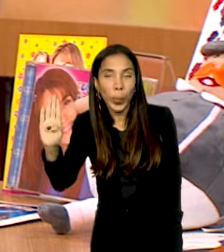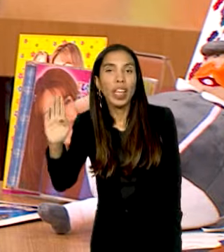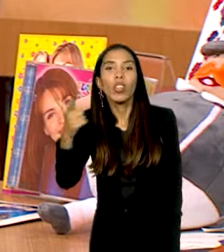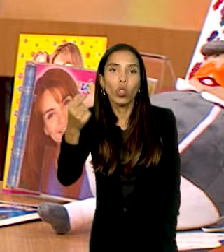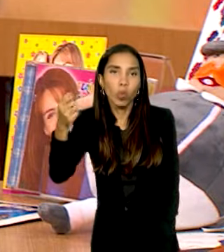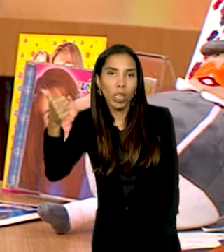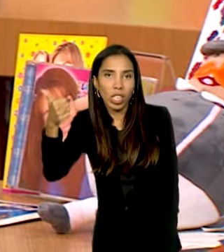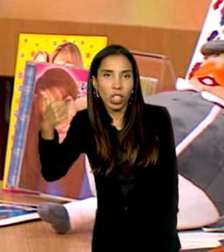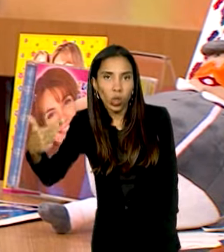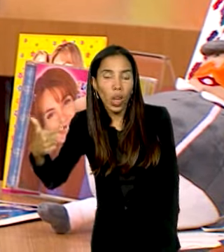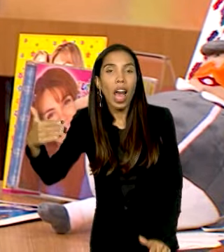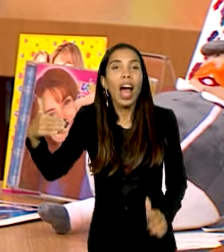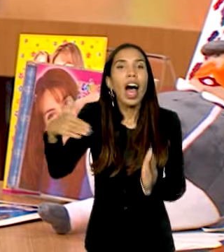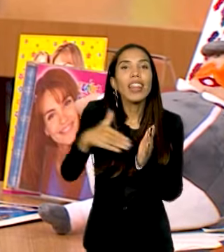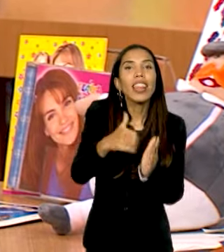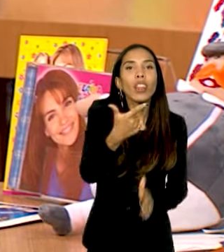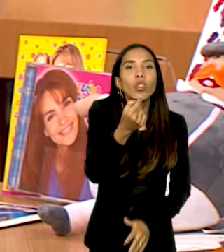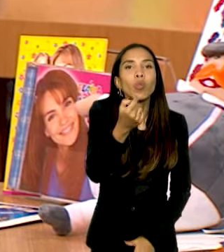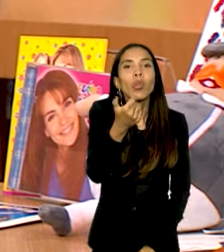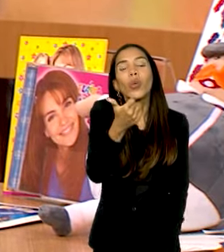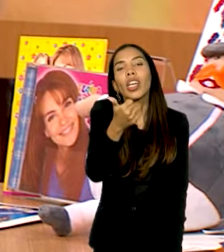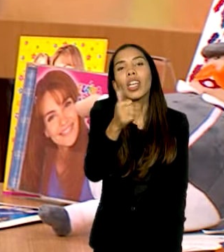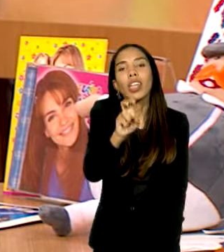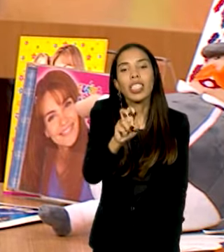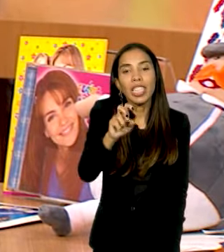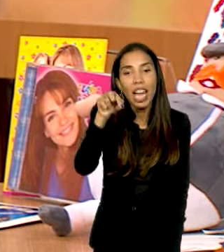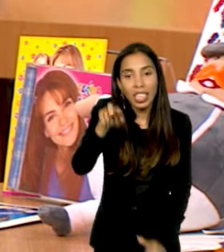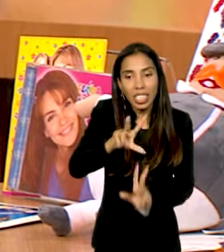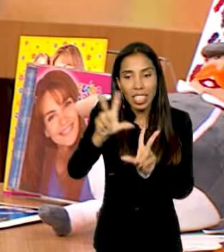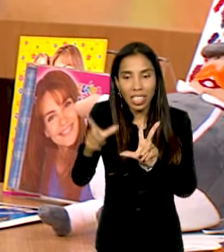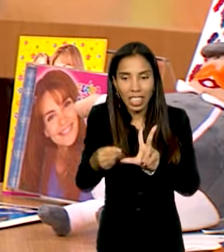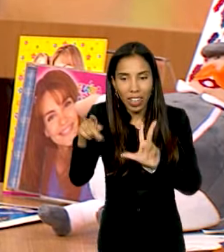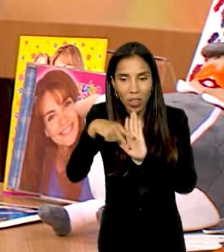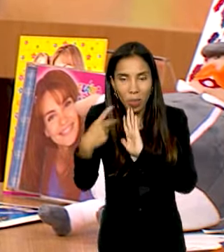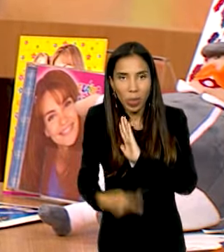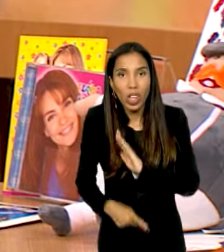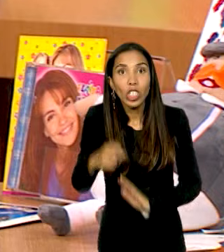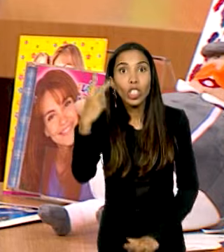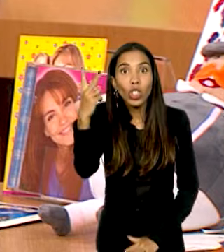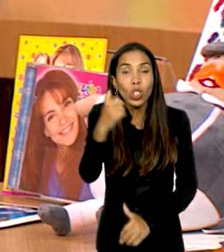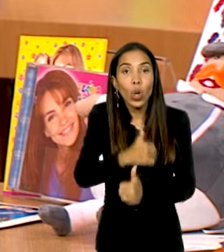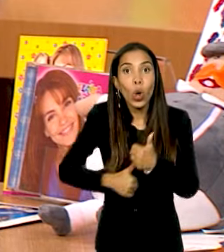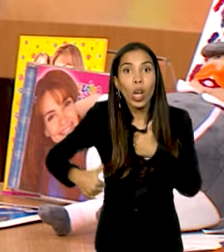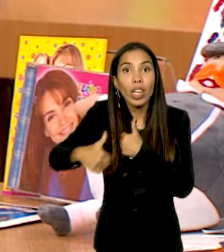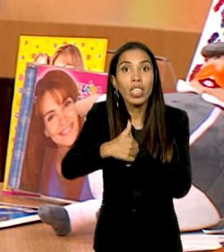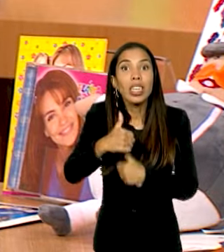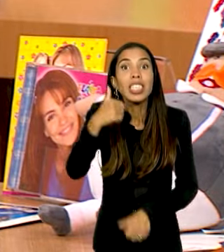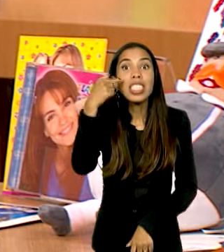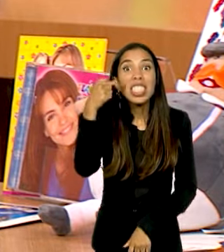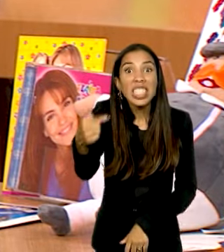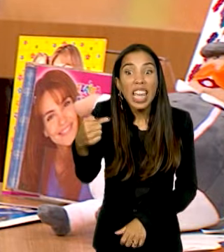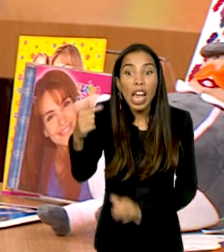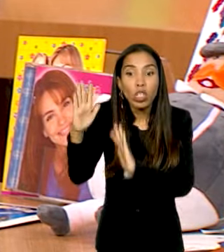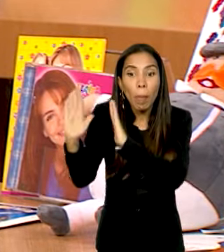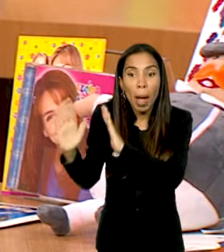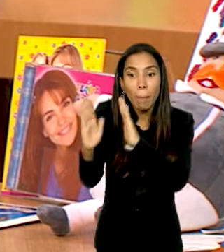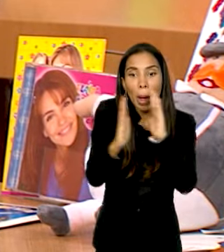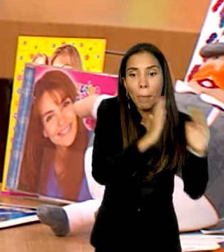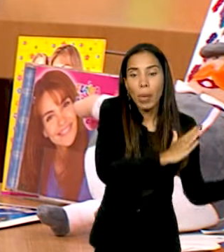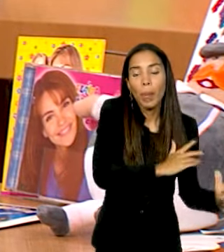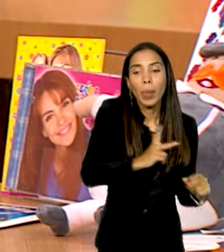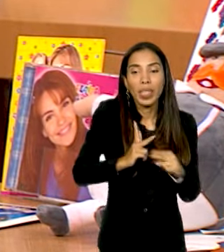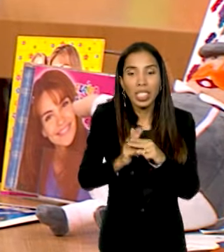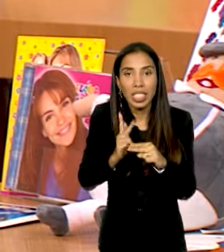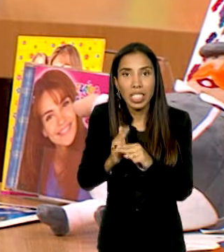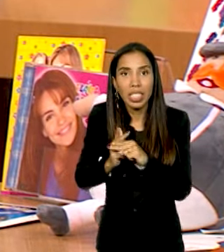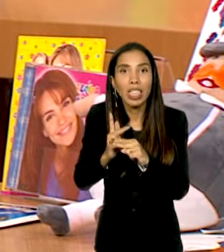ar também aqui na TV Brasil. A gente está com dois protagonistas que estiveram no ar por 7 temporadas. O ator Pedro